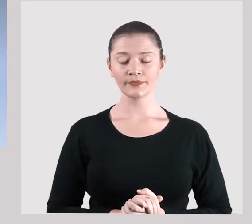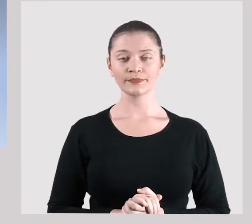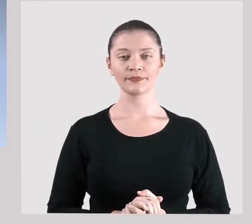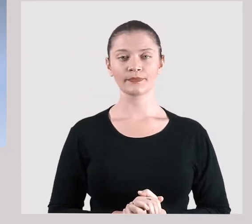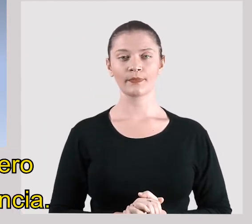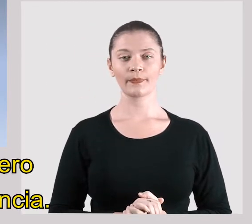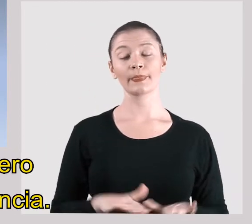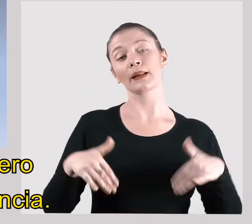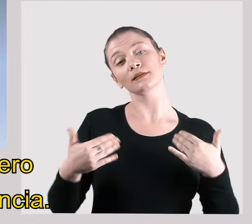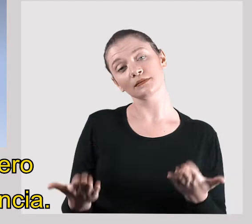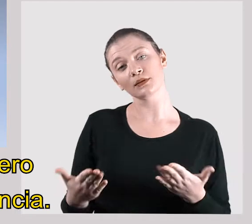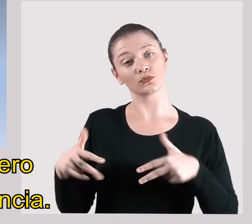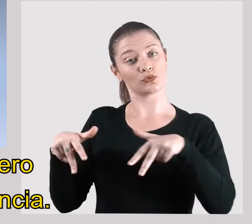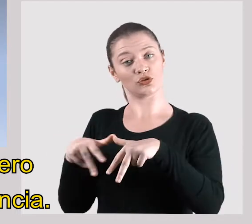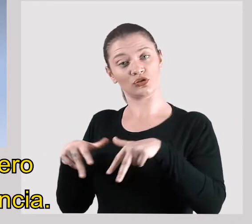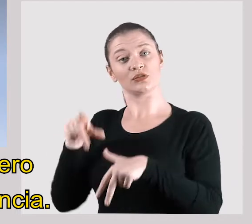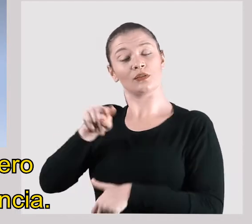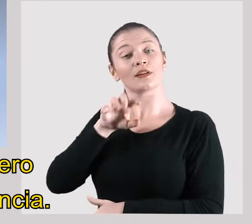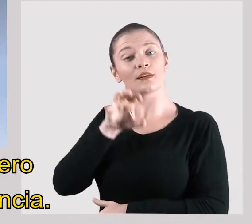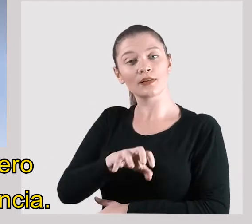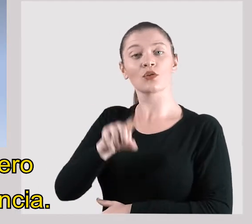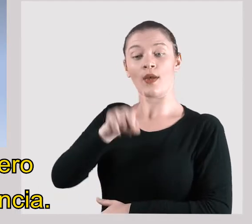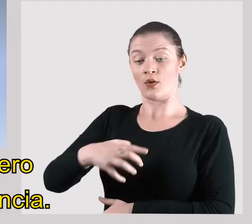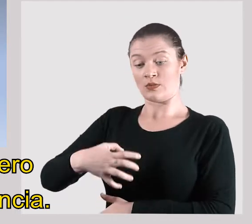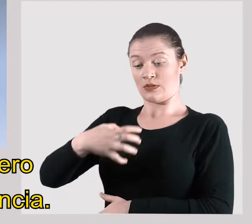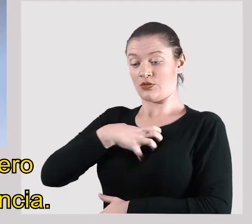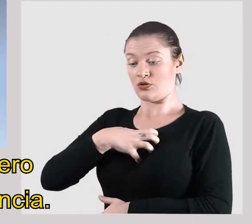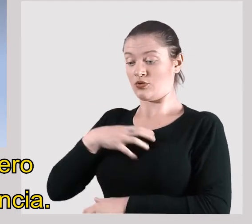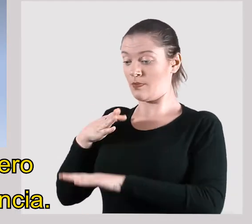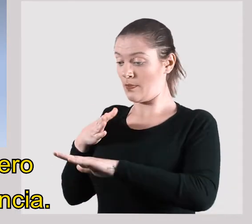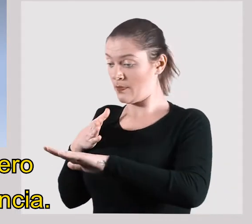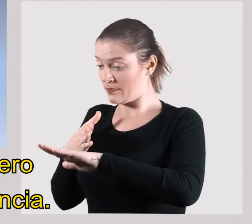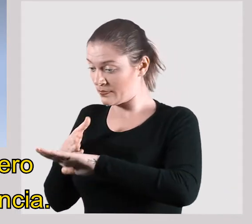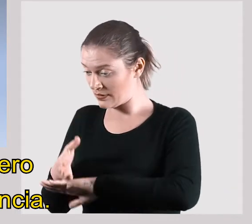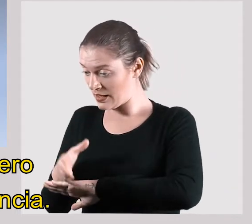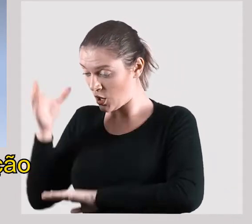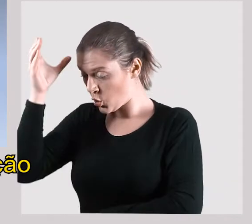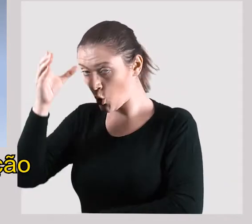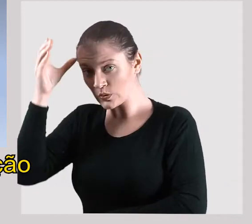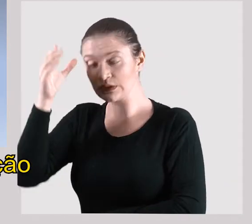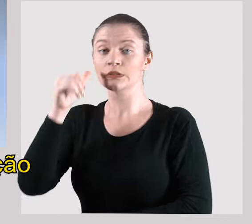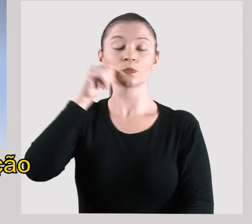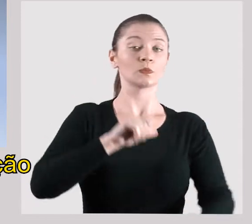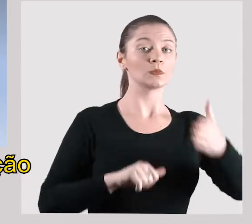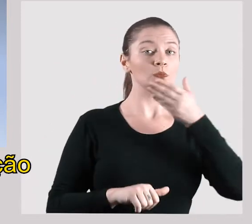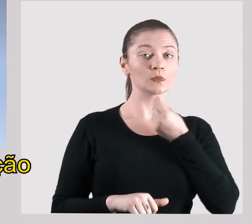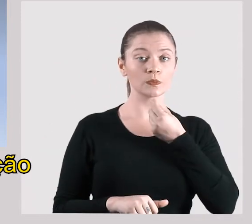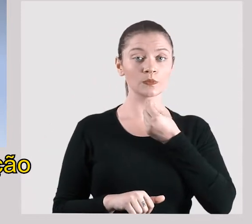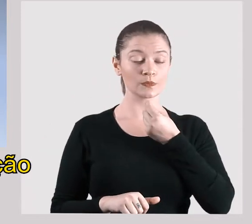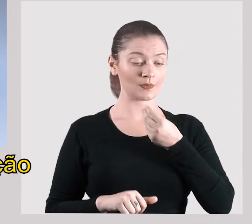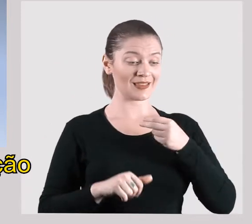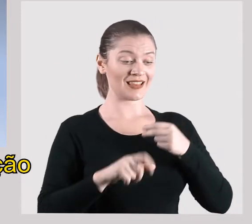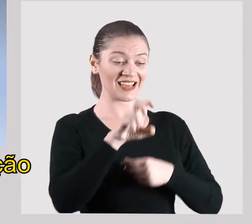Então o gênero é isso, assim, é um senso de pertencer ao gênero masculino ou feminino, é a consciência, né? O sexo é cromossômico